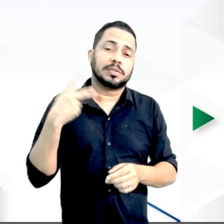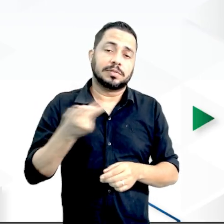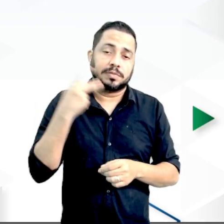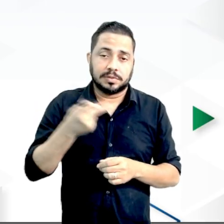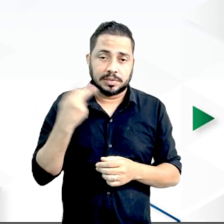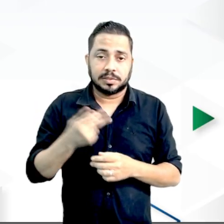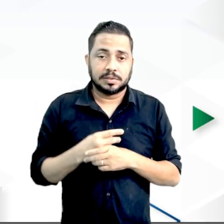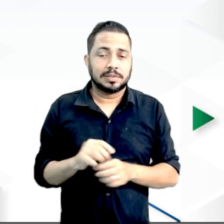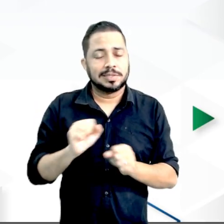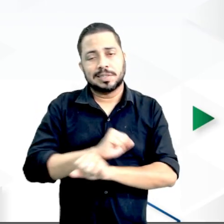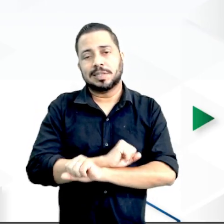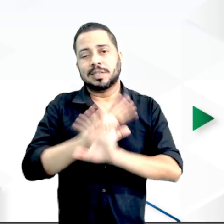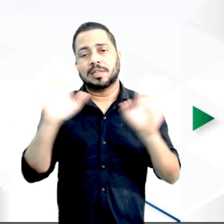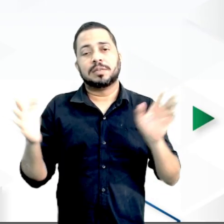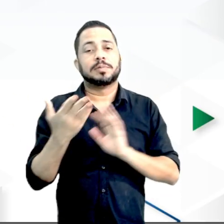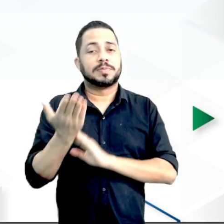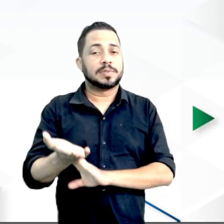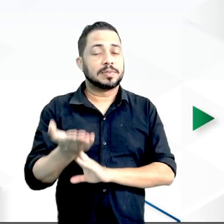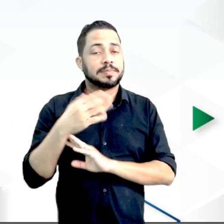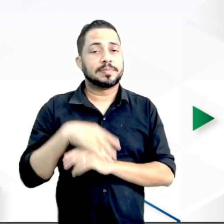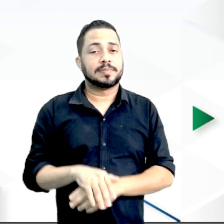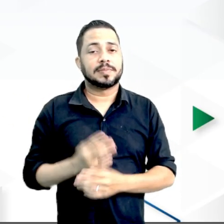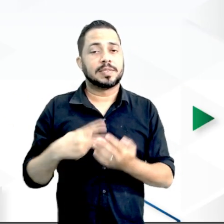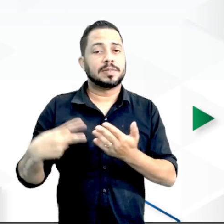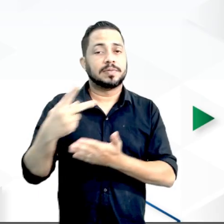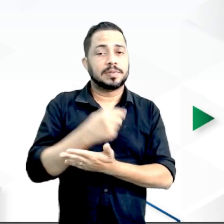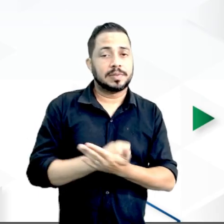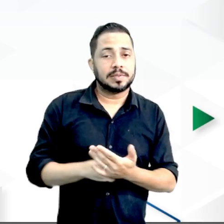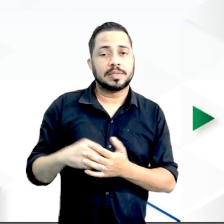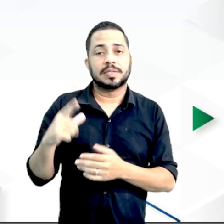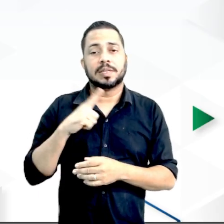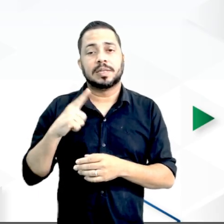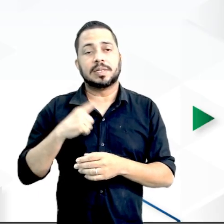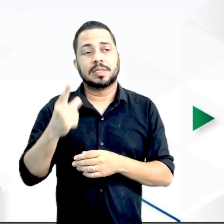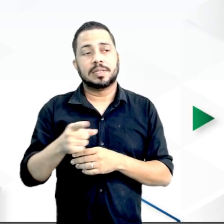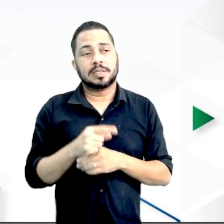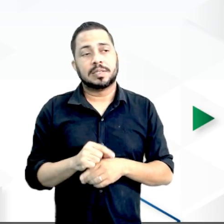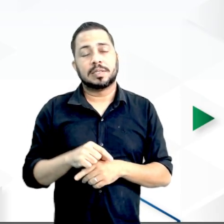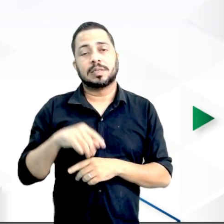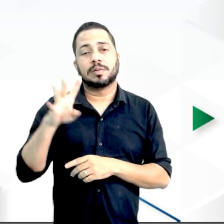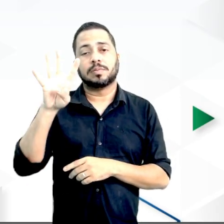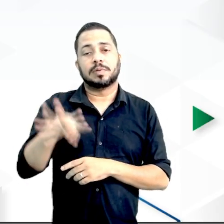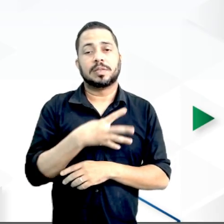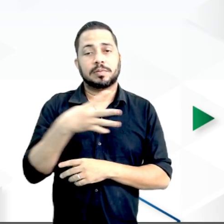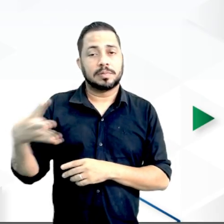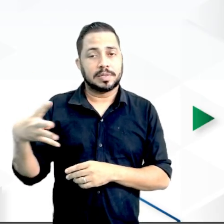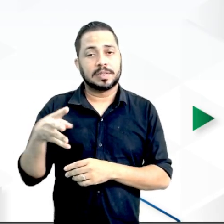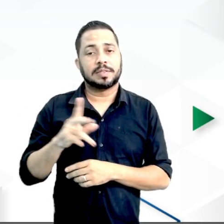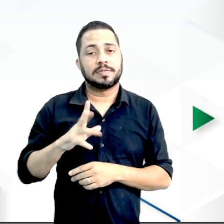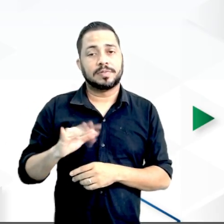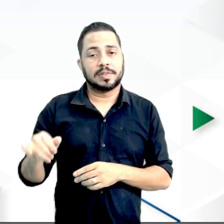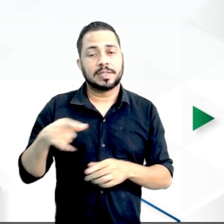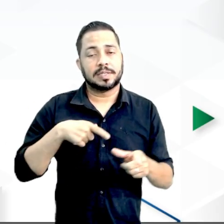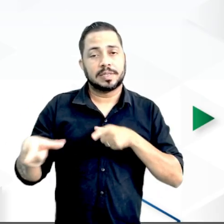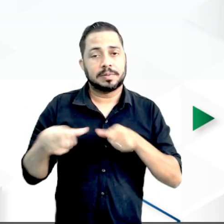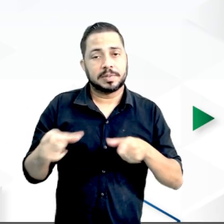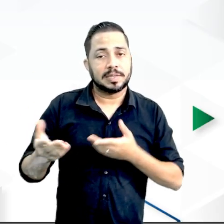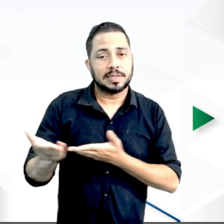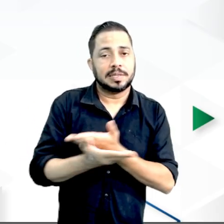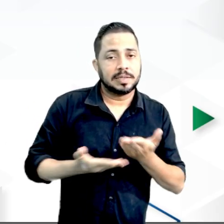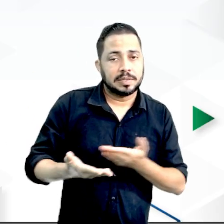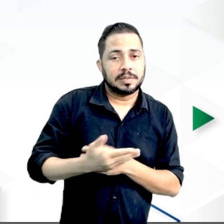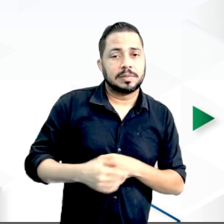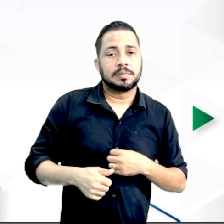eixo claramente para você. Pronto, a figura vai estar disposta aí nessa malha quadriculada e nós vamos trabalhar a relação do